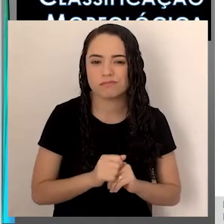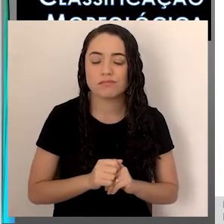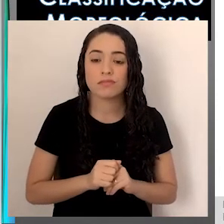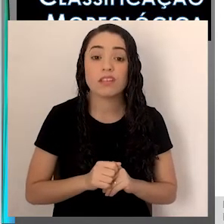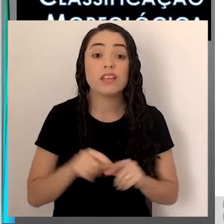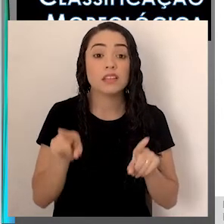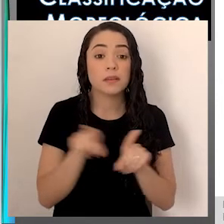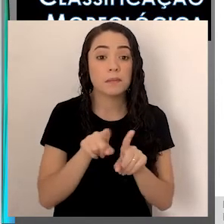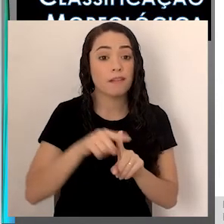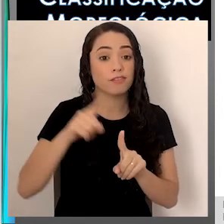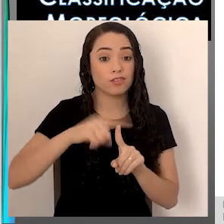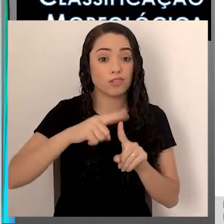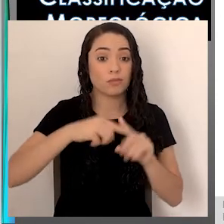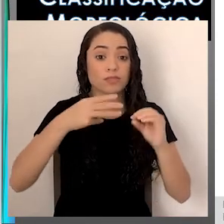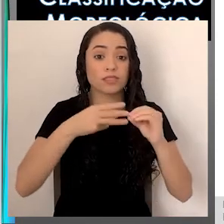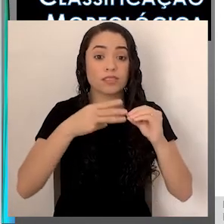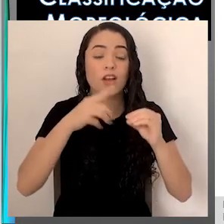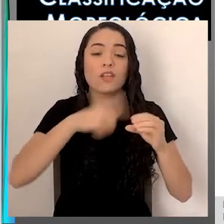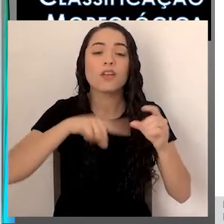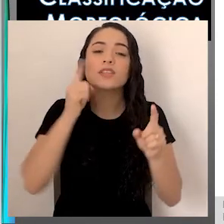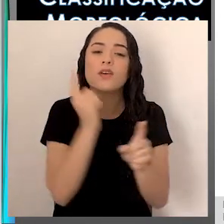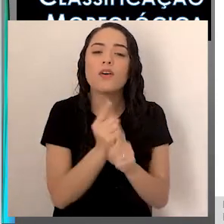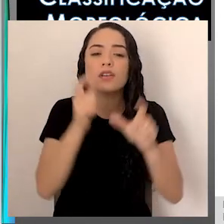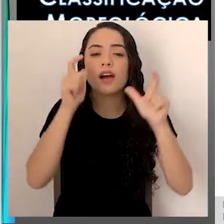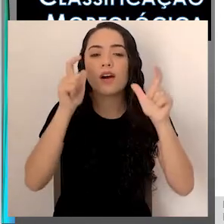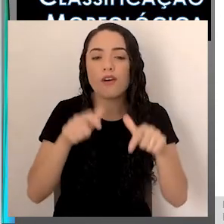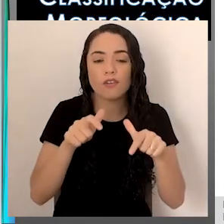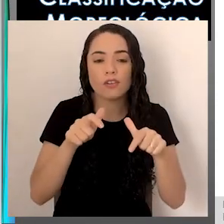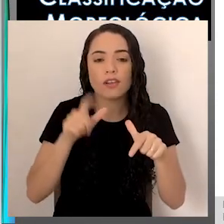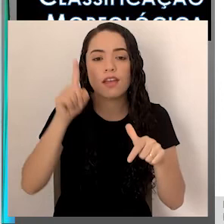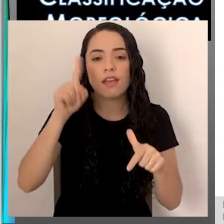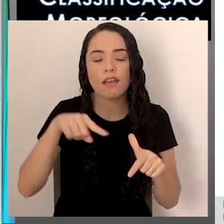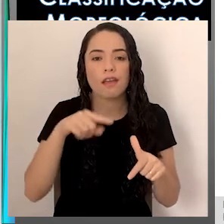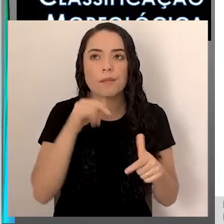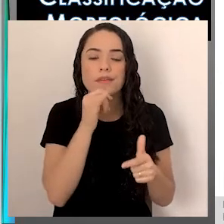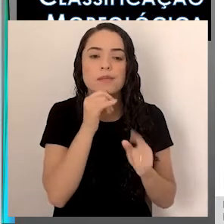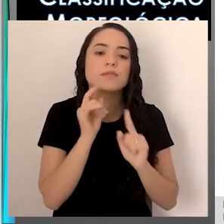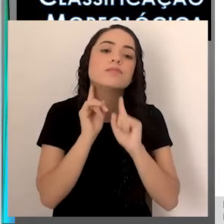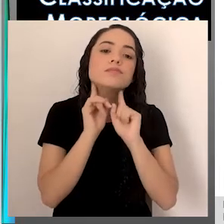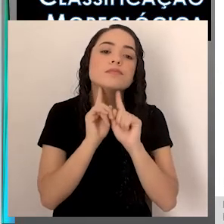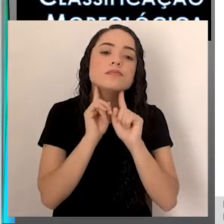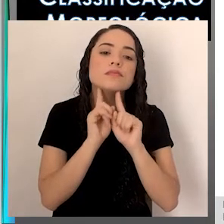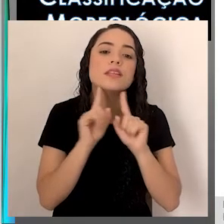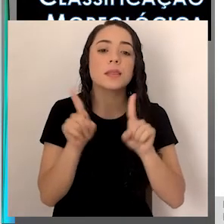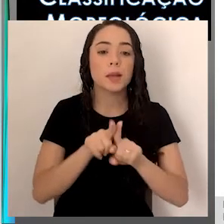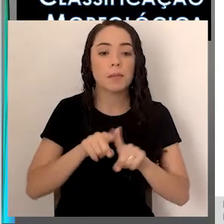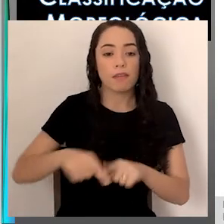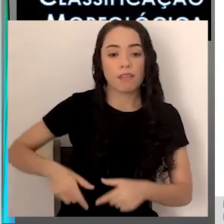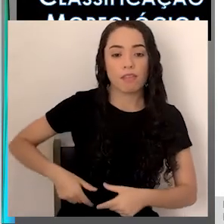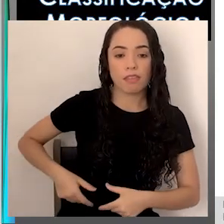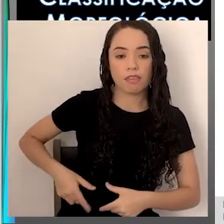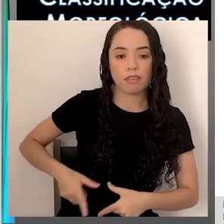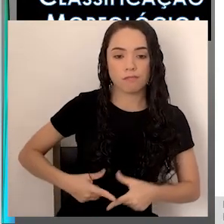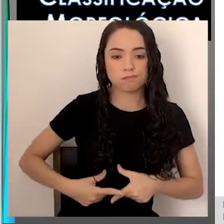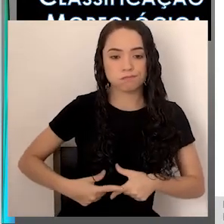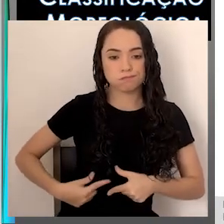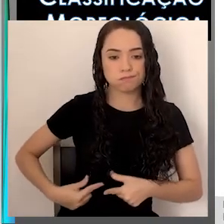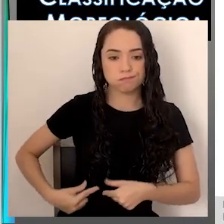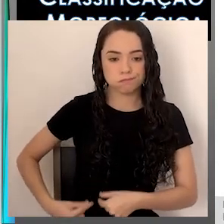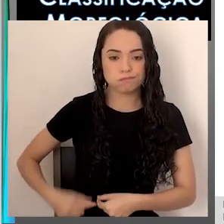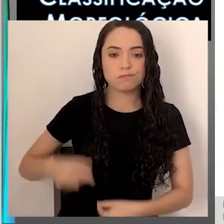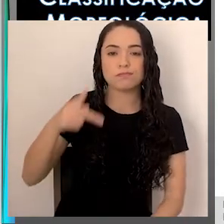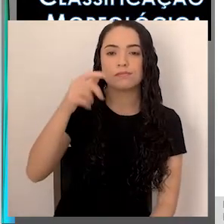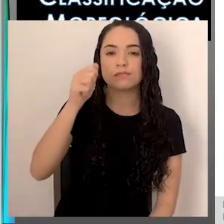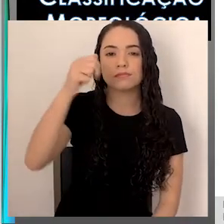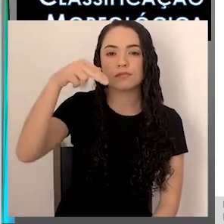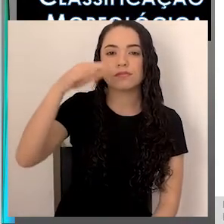proteínas. Este tipo celular e produção são encontrados nas glândulas parótidas, submandibulares e no pâncreas, por